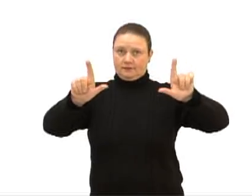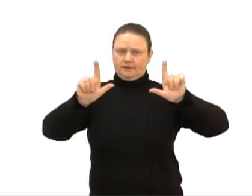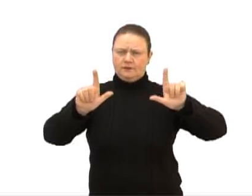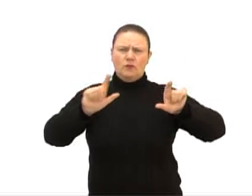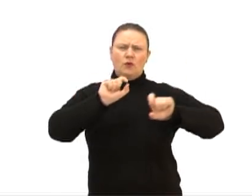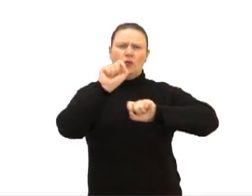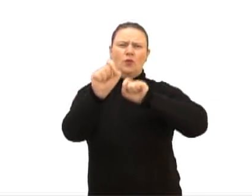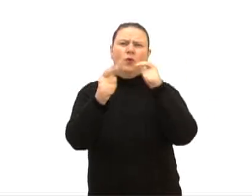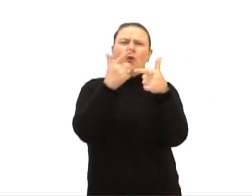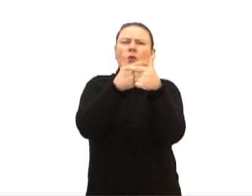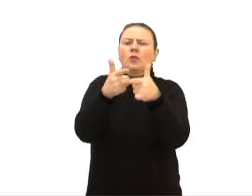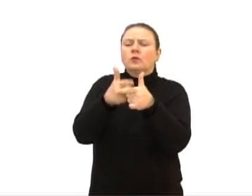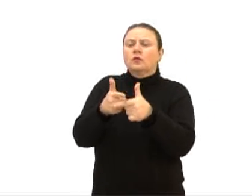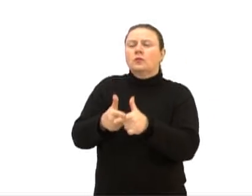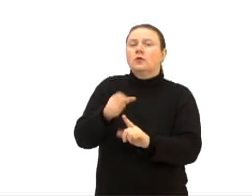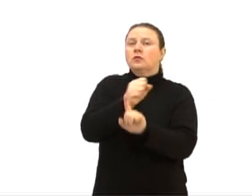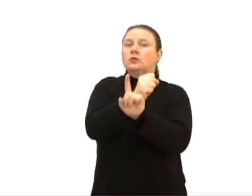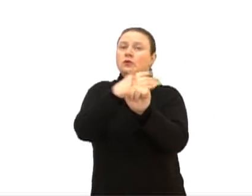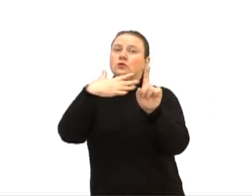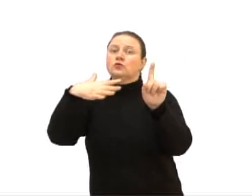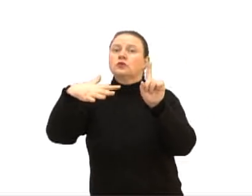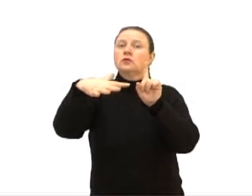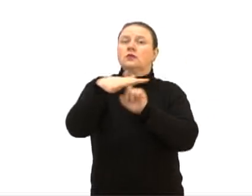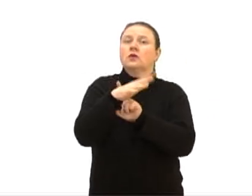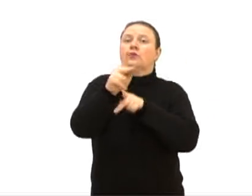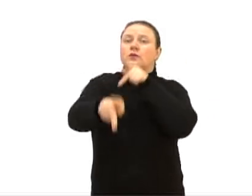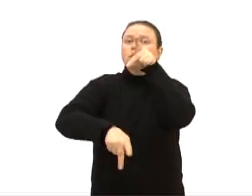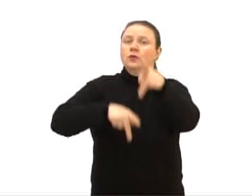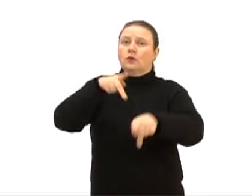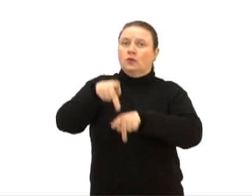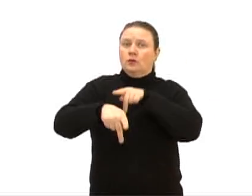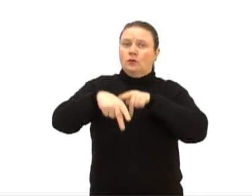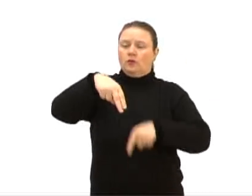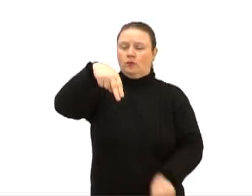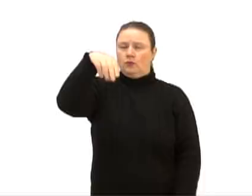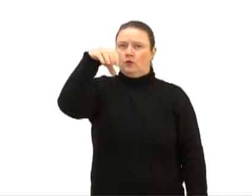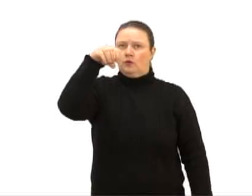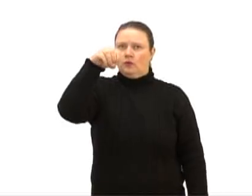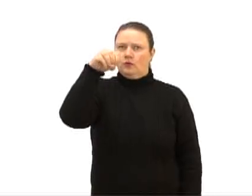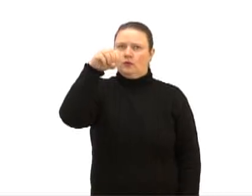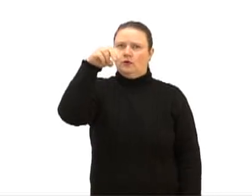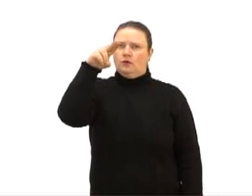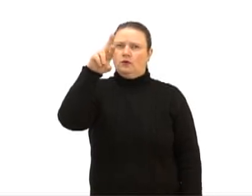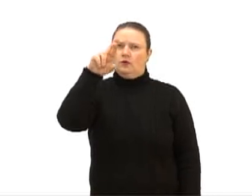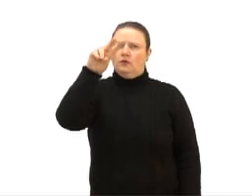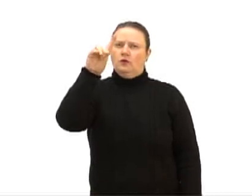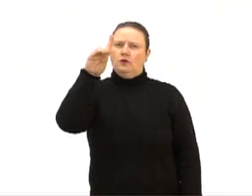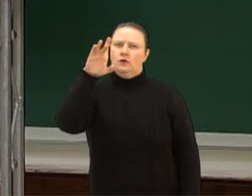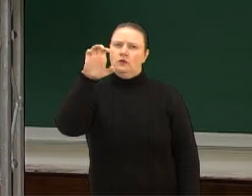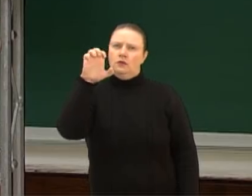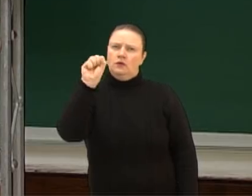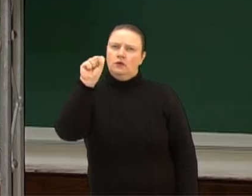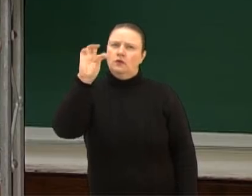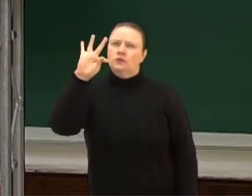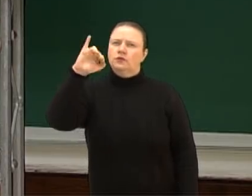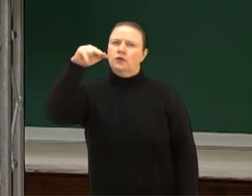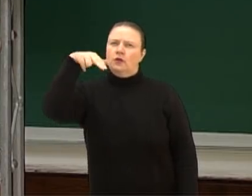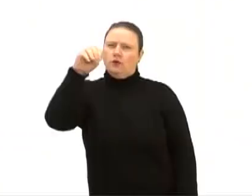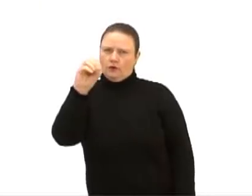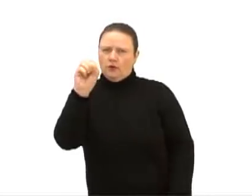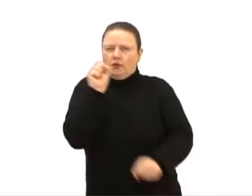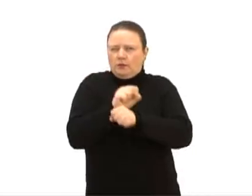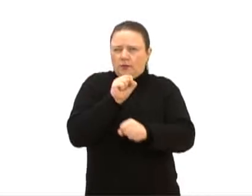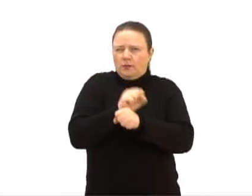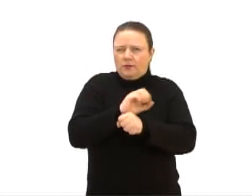o problema social do povo nordestino é retratado? Então eu vou deixar um tempinho e você vai responder para mim. Já